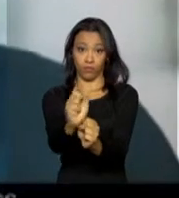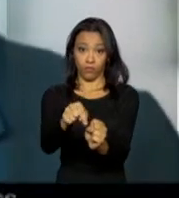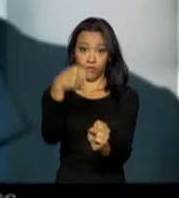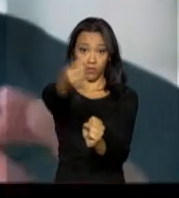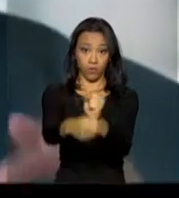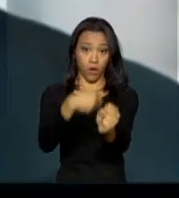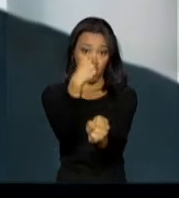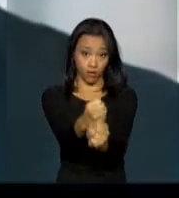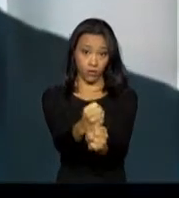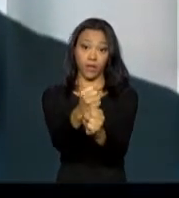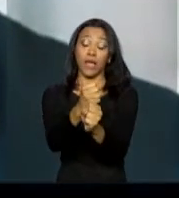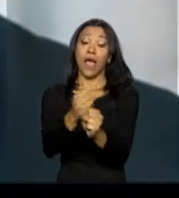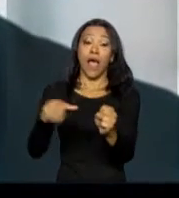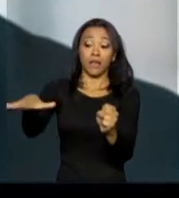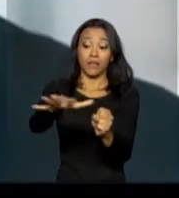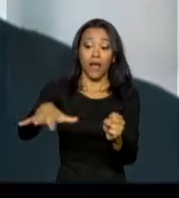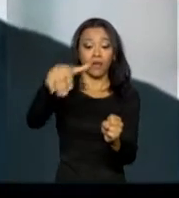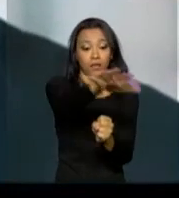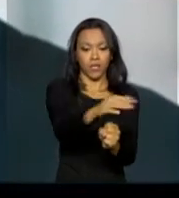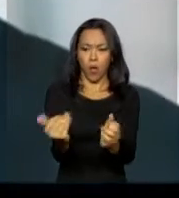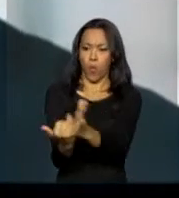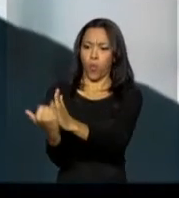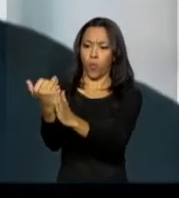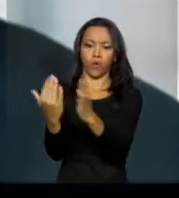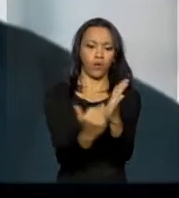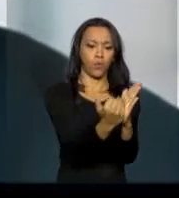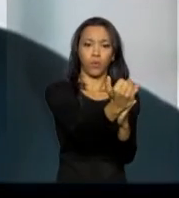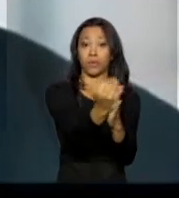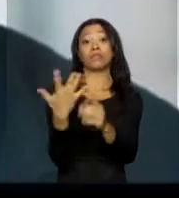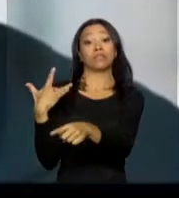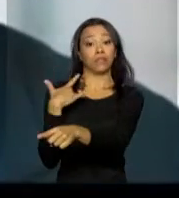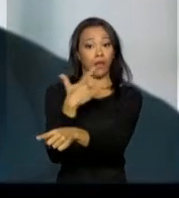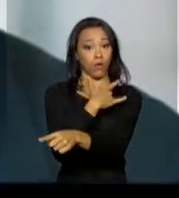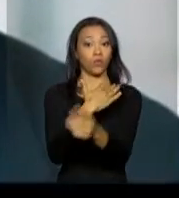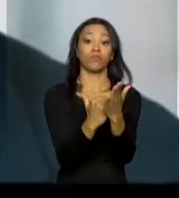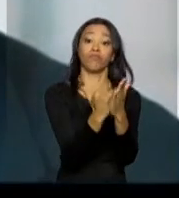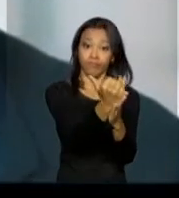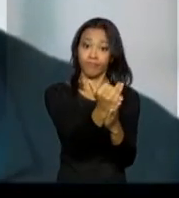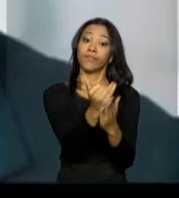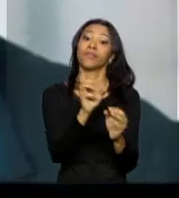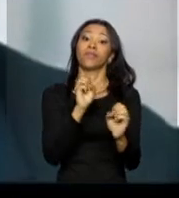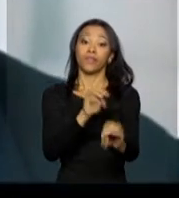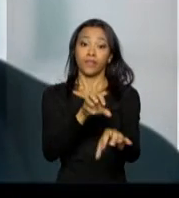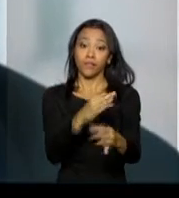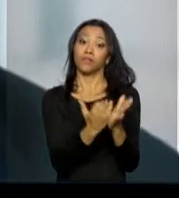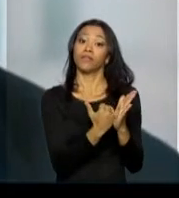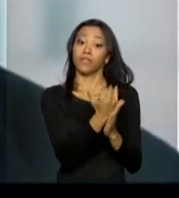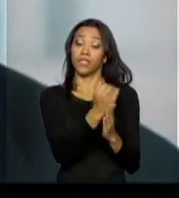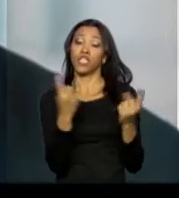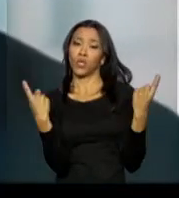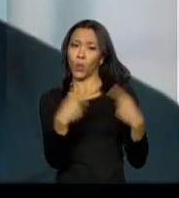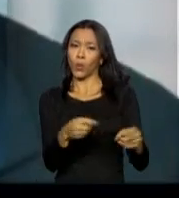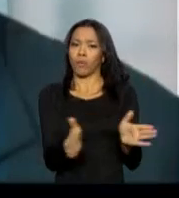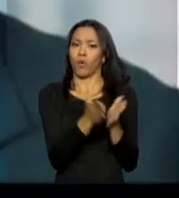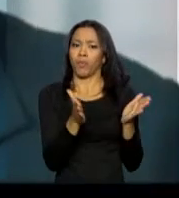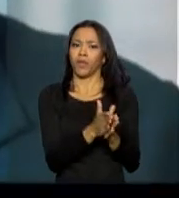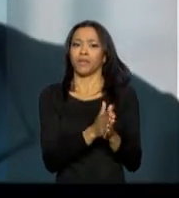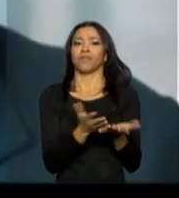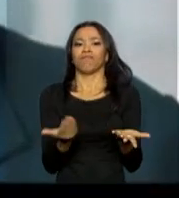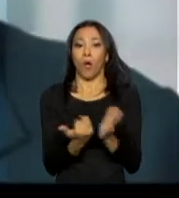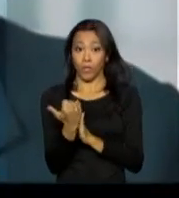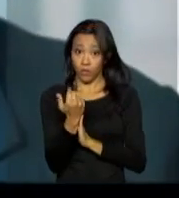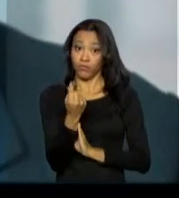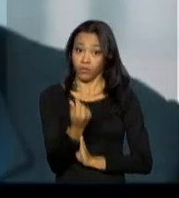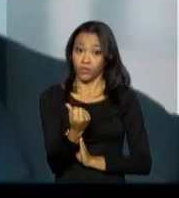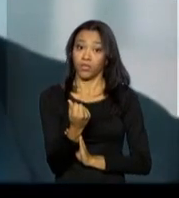setores que tiveram mais aumento foram justamente a saúde, a educação e o combate à pobreza. No